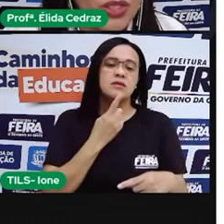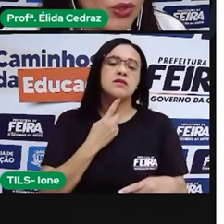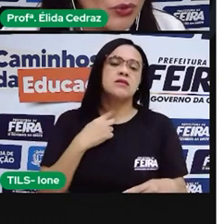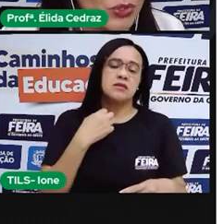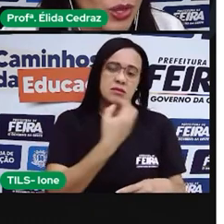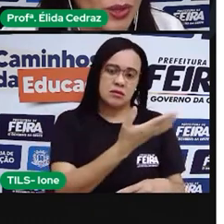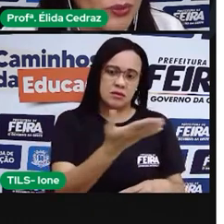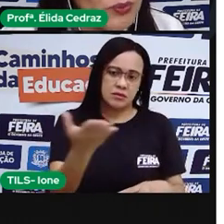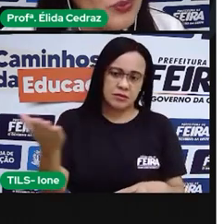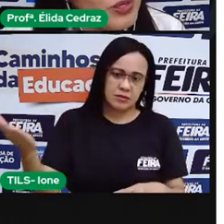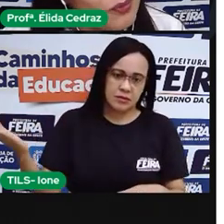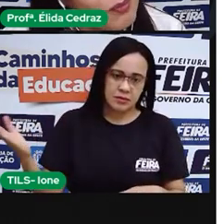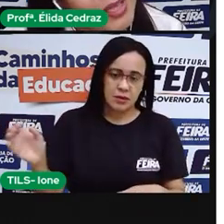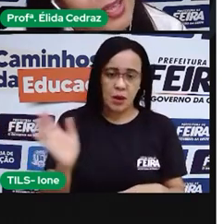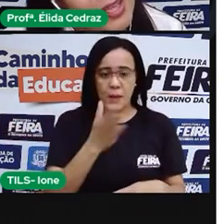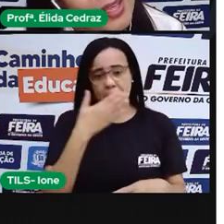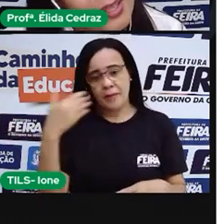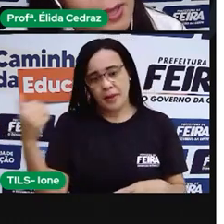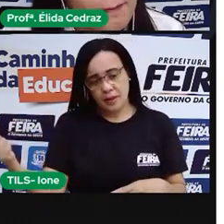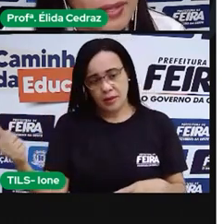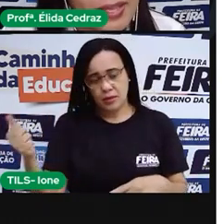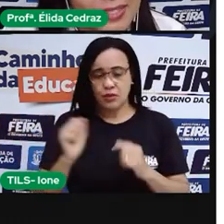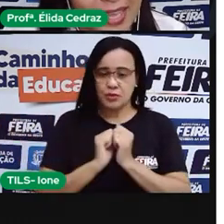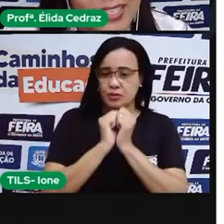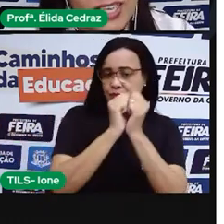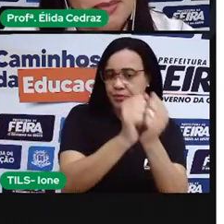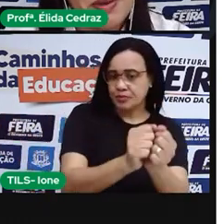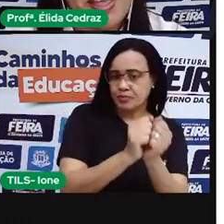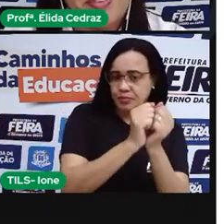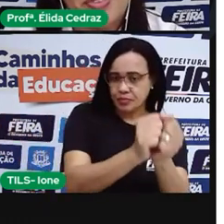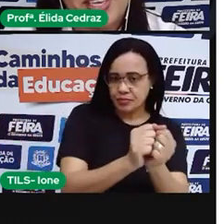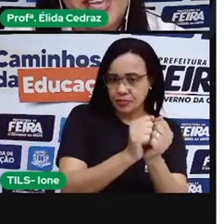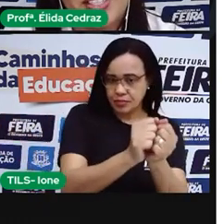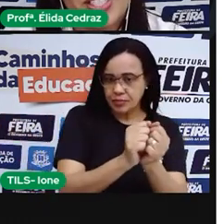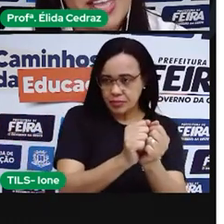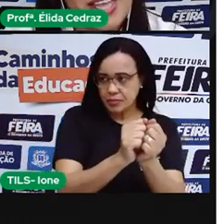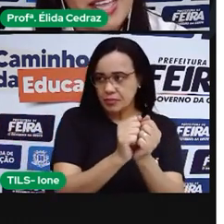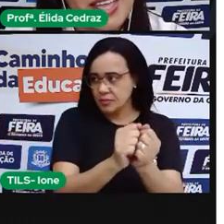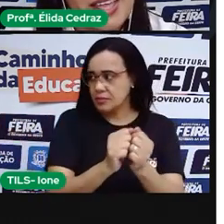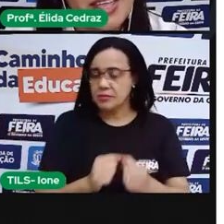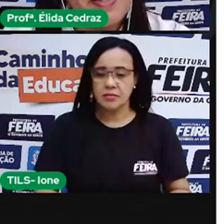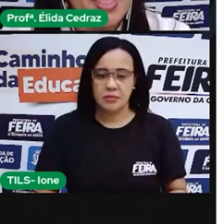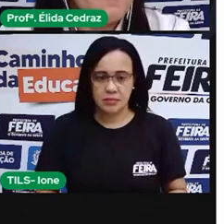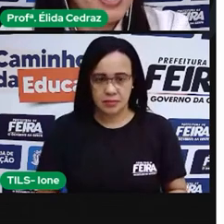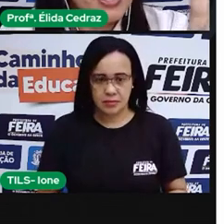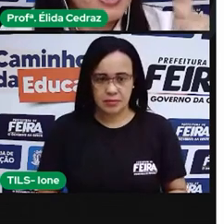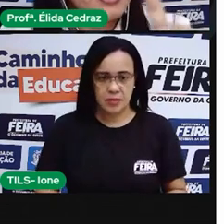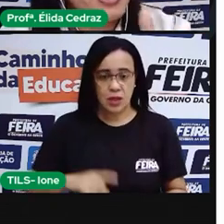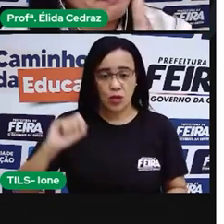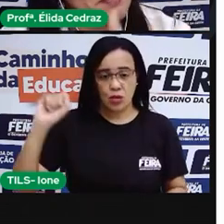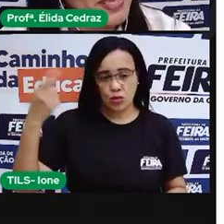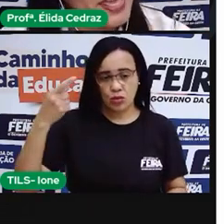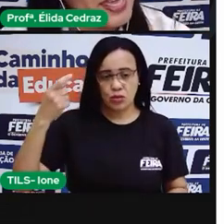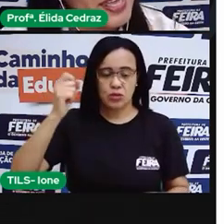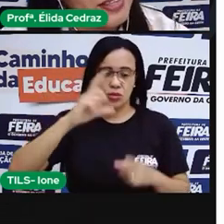só. O sol, a lua e o mar, passagem para viajar, para a gente